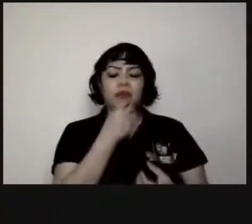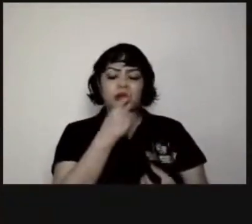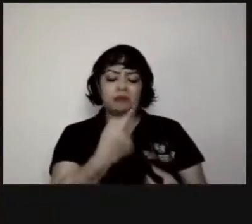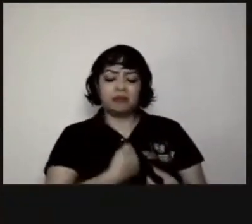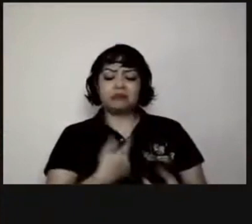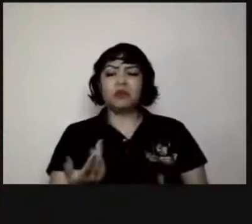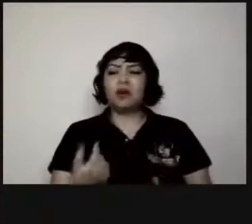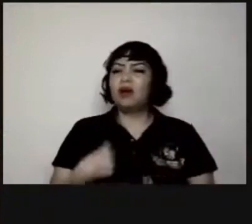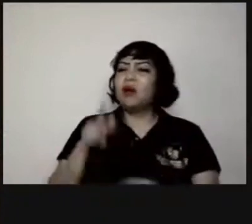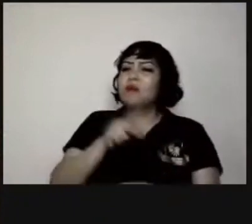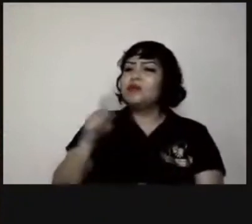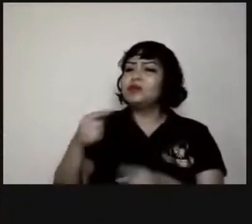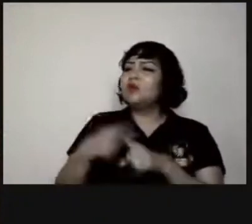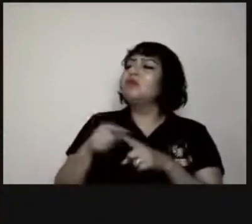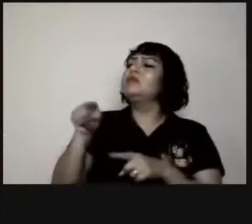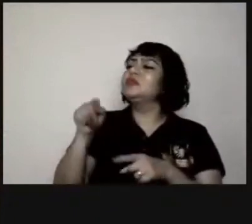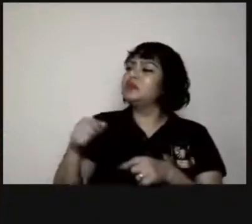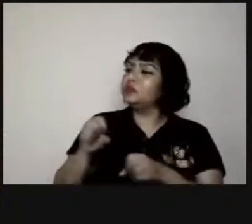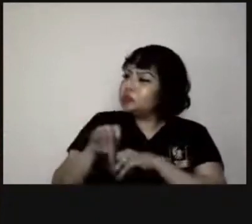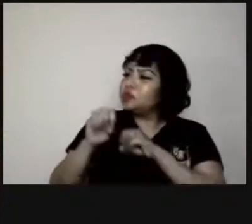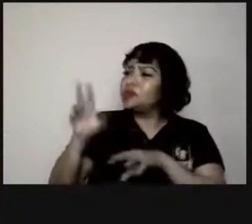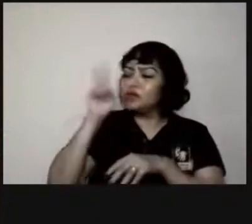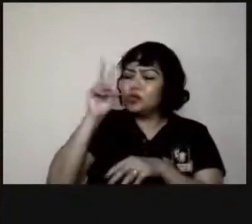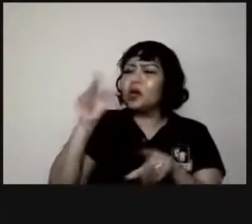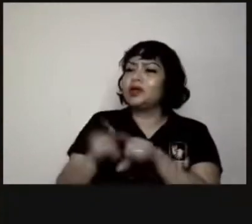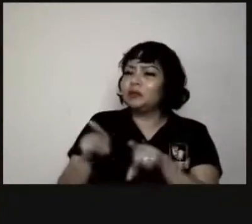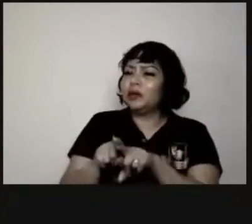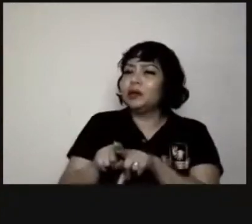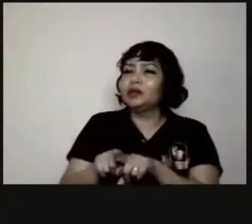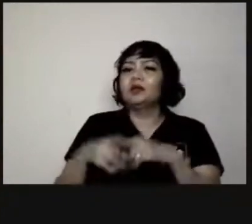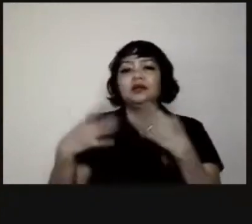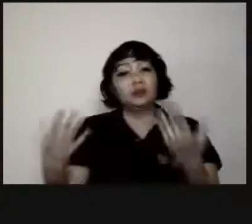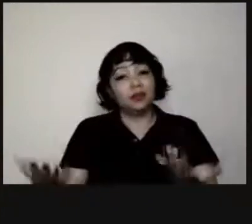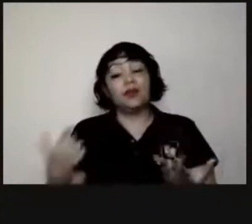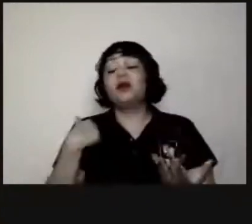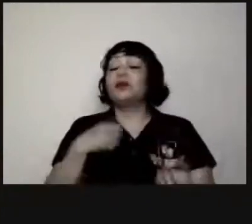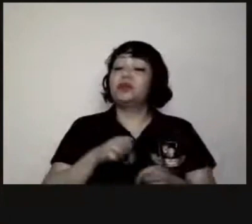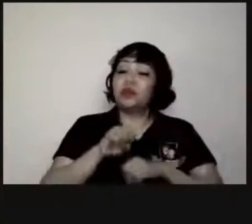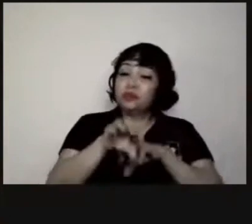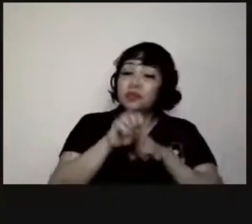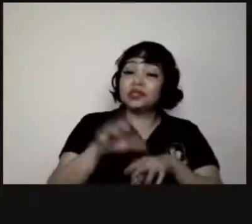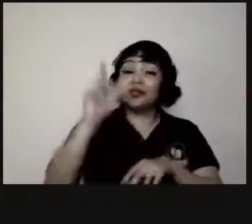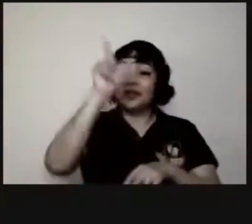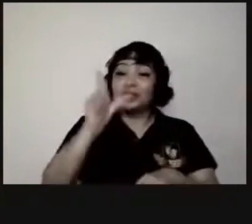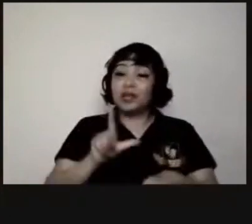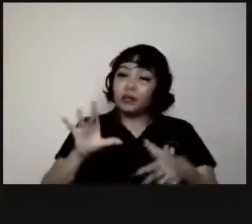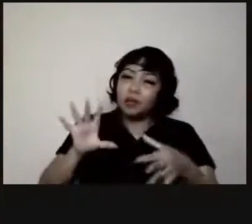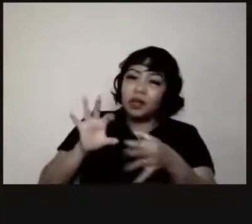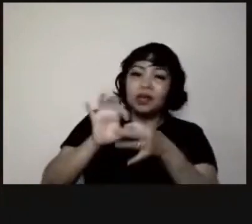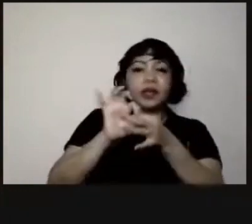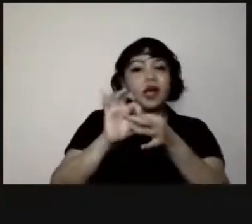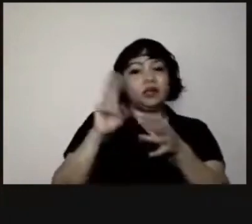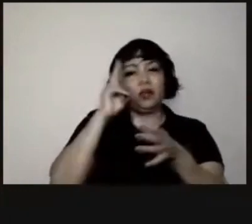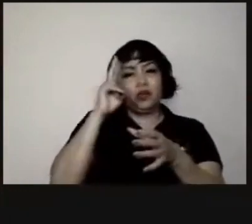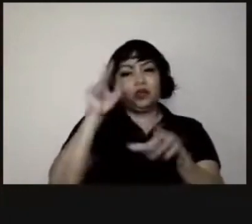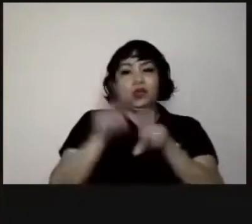estava falando sobre literatura e muitas vezes, claro, é atrelada à história. Então, esse